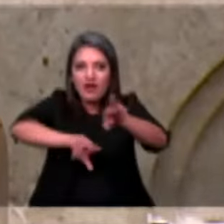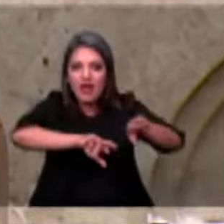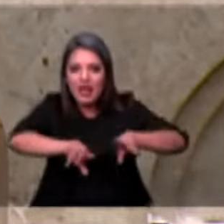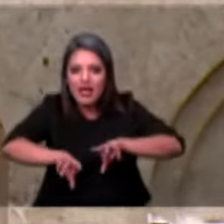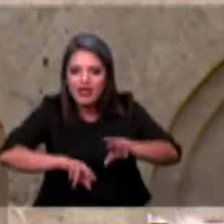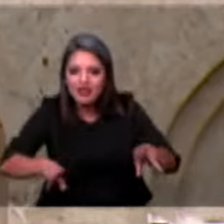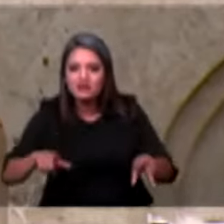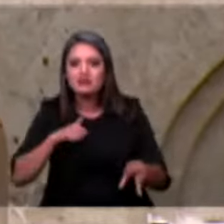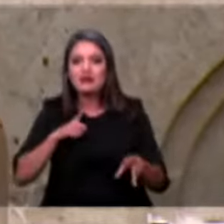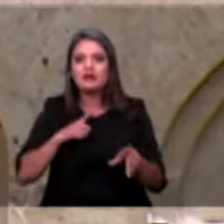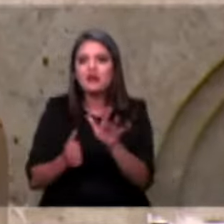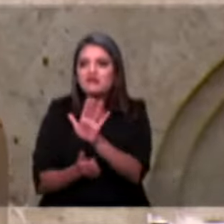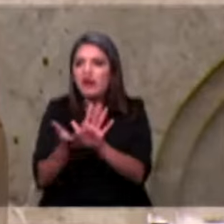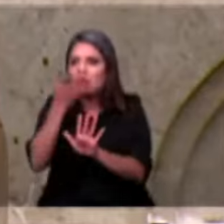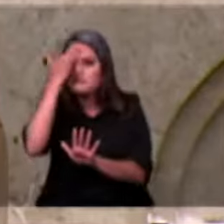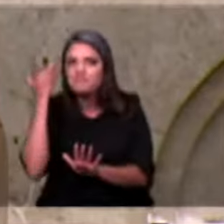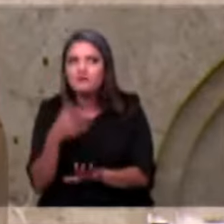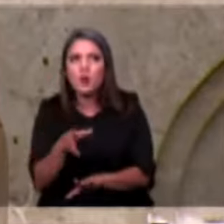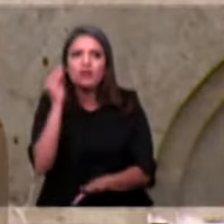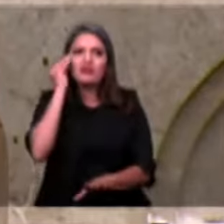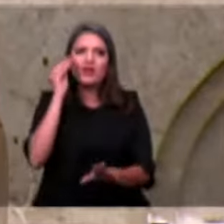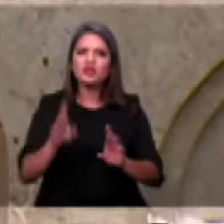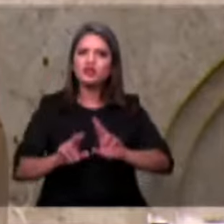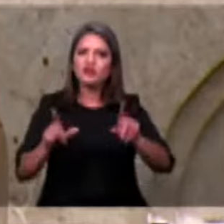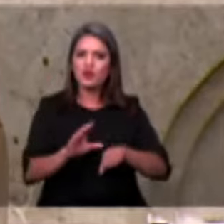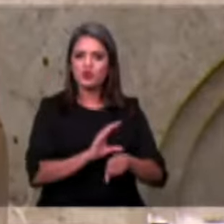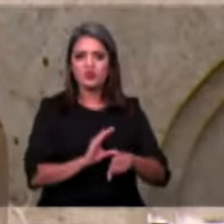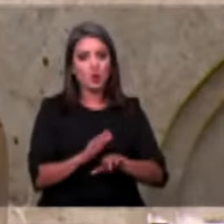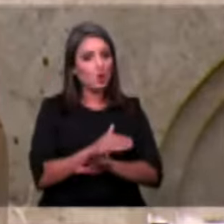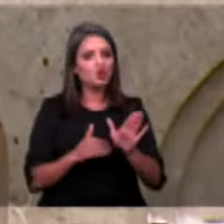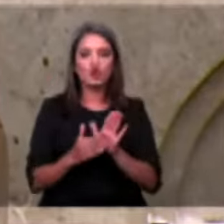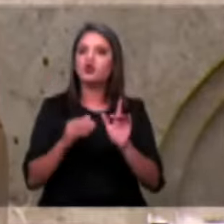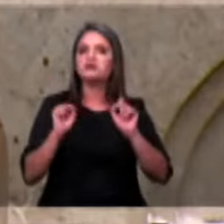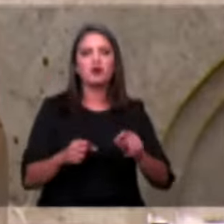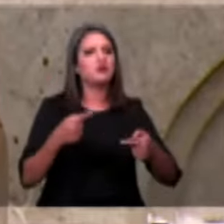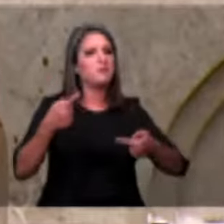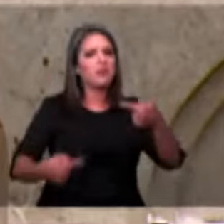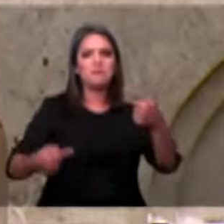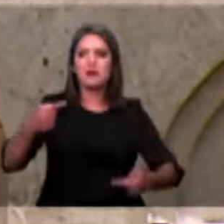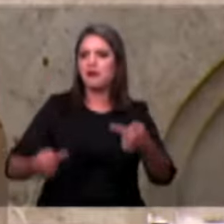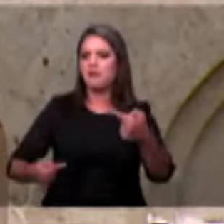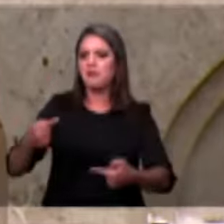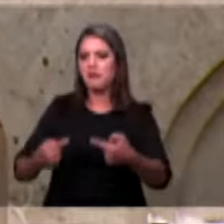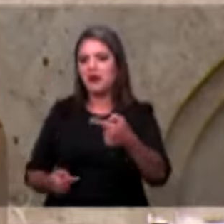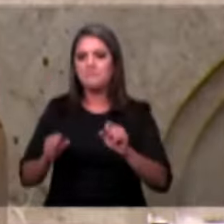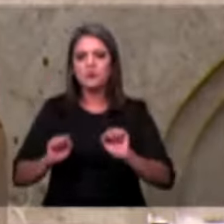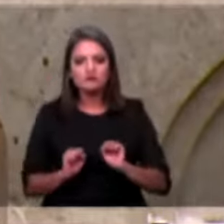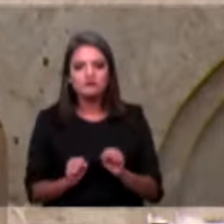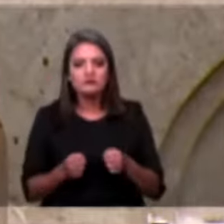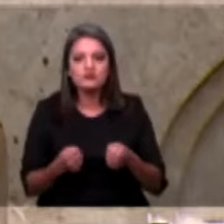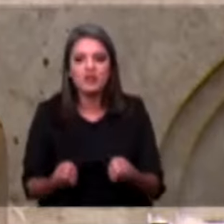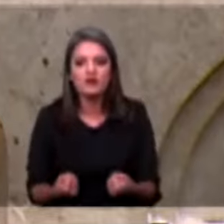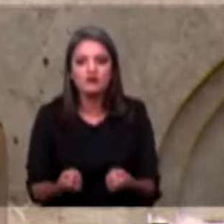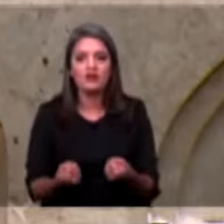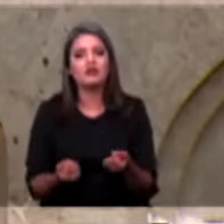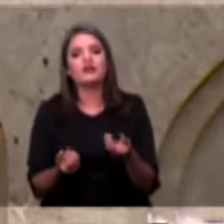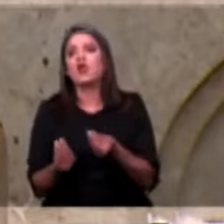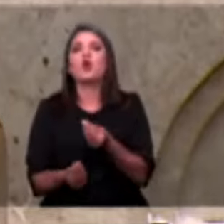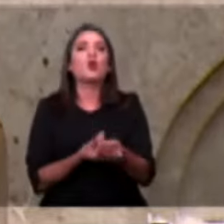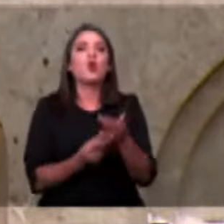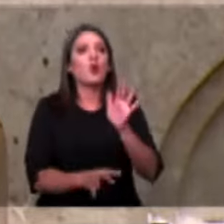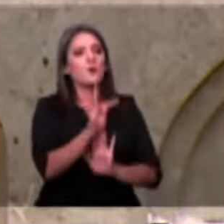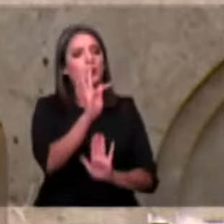dos intérpretes da Constituição, todos podem debater e defender a interpretação do texto